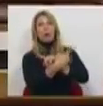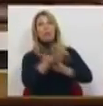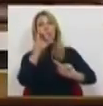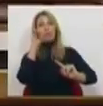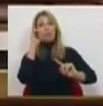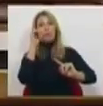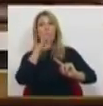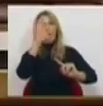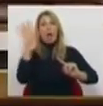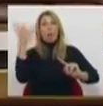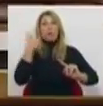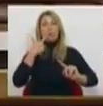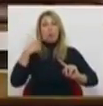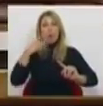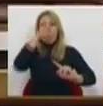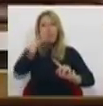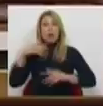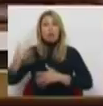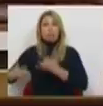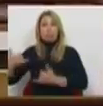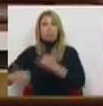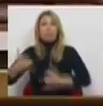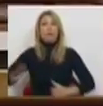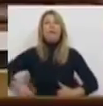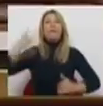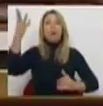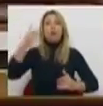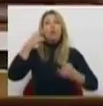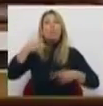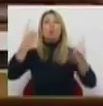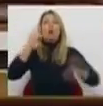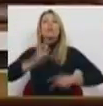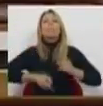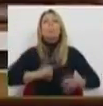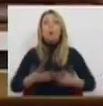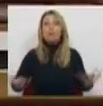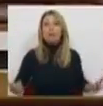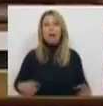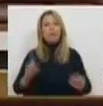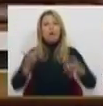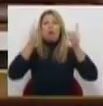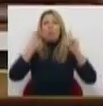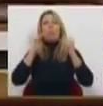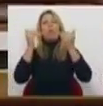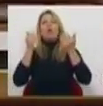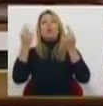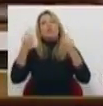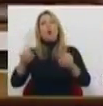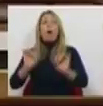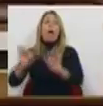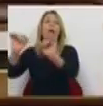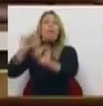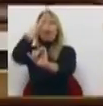com muitos outros governos, mostrou para o que serve e não deixou para o Governo as suas responsabilidades.